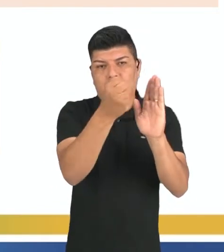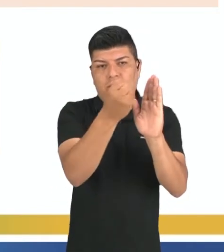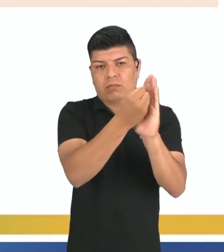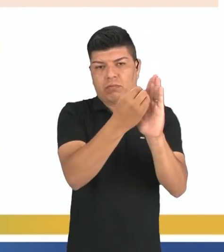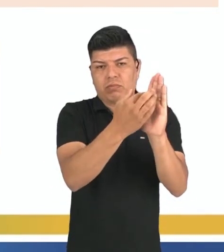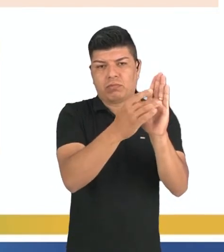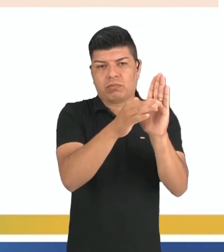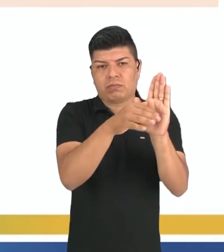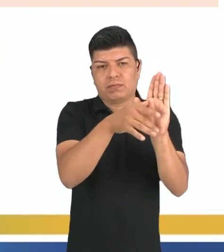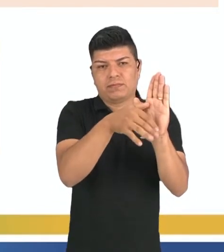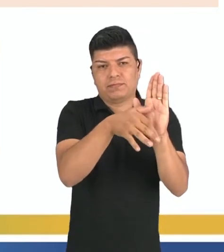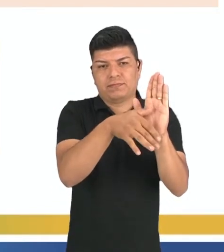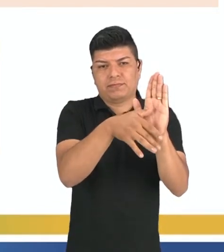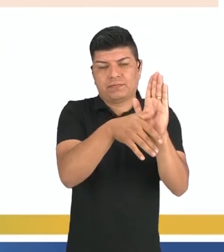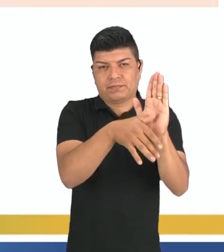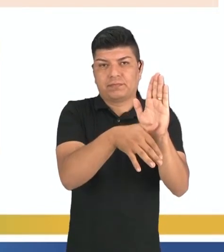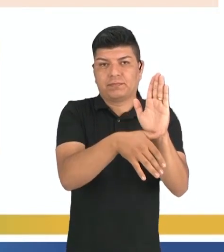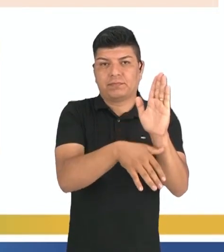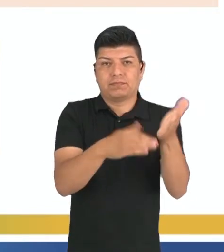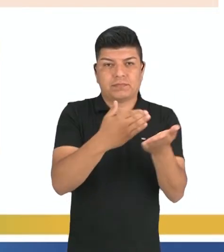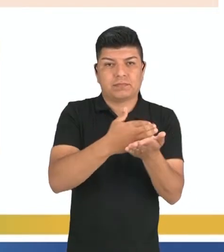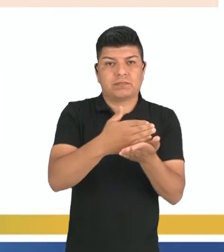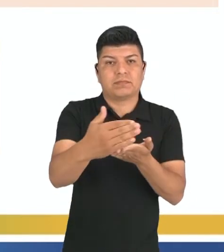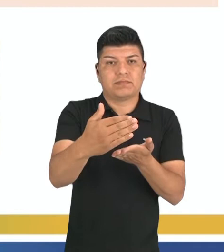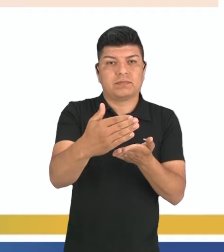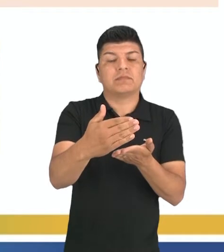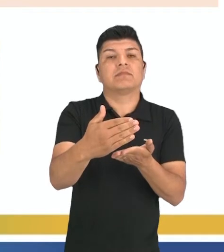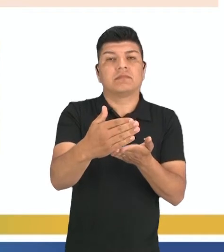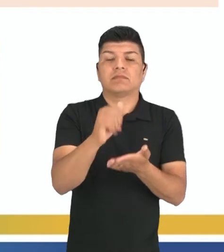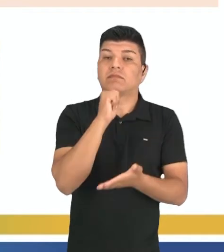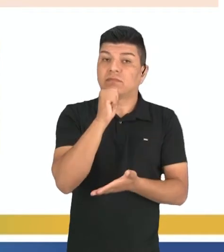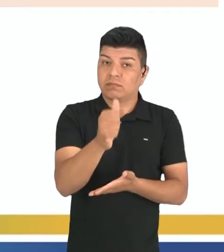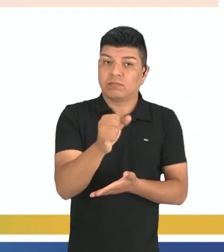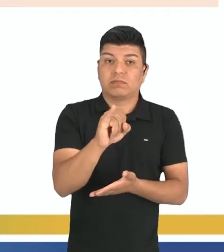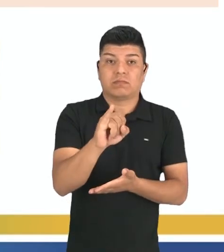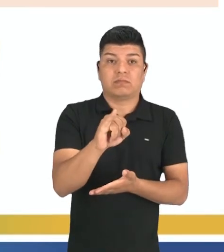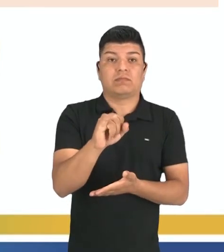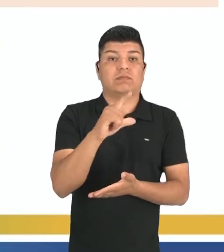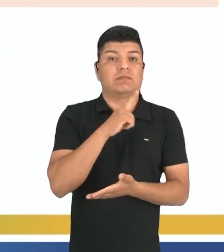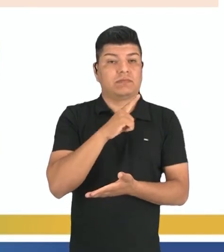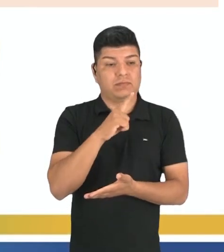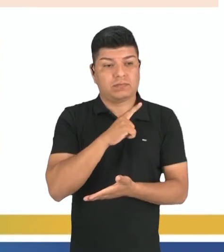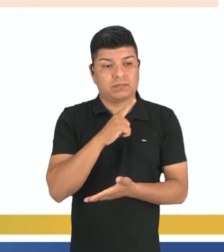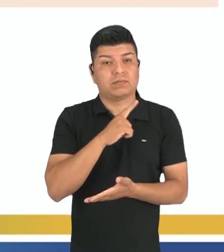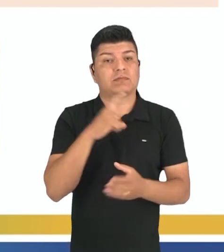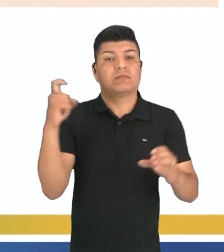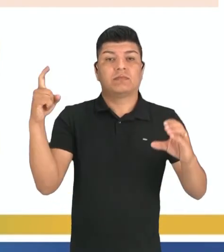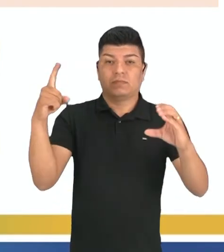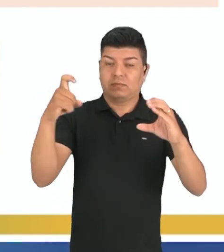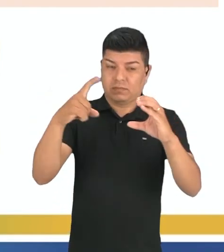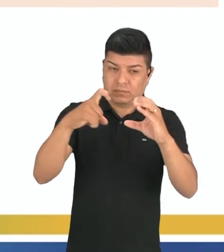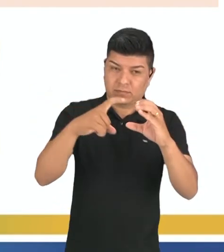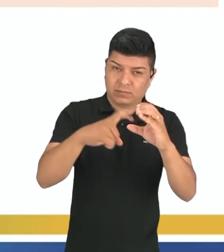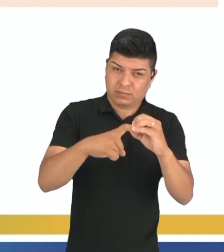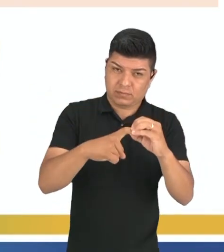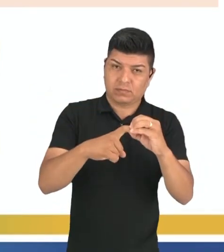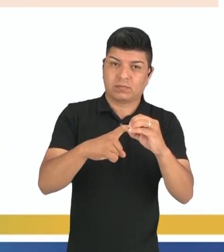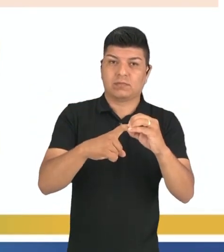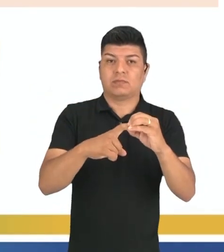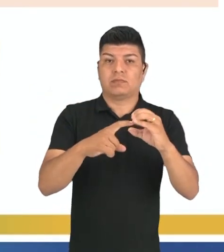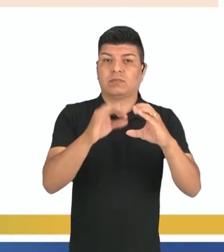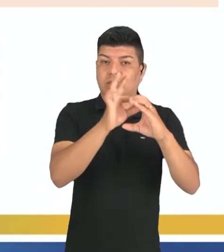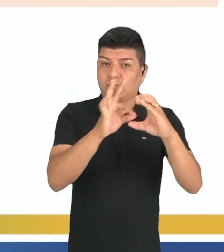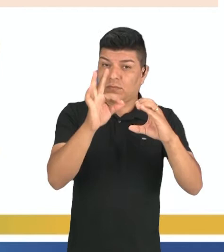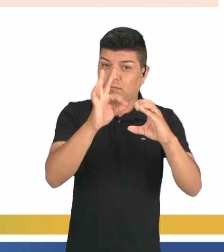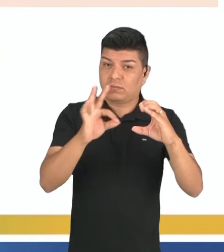descamar, dando início à menstruação. Caso ocorra uma fecundação, o ovócito, que vai